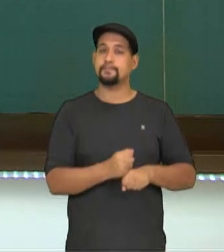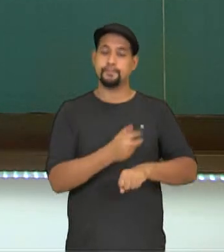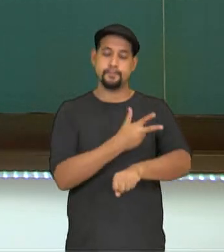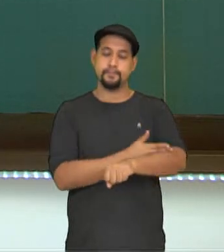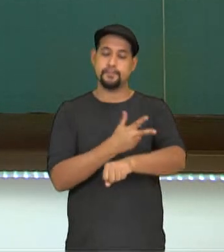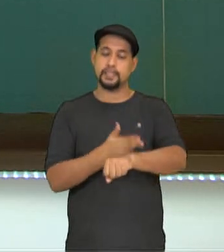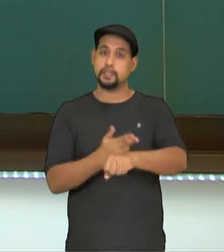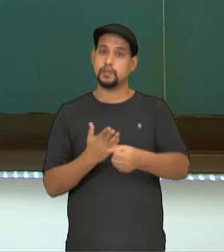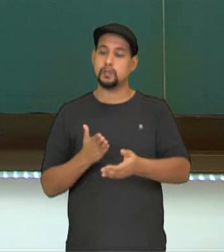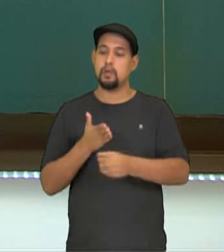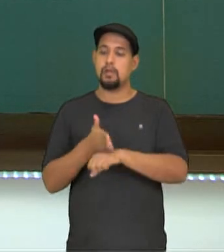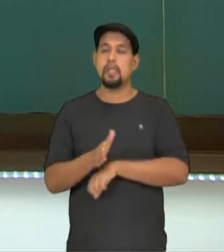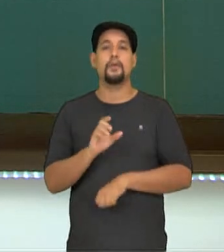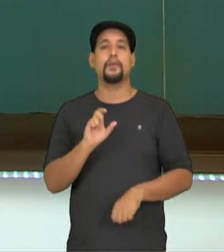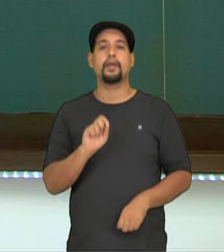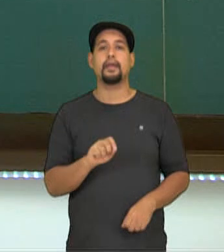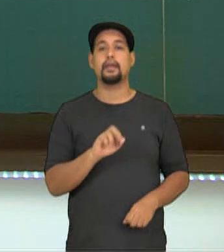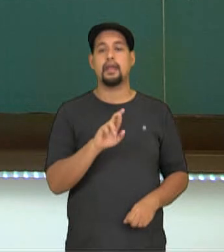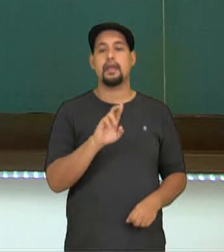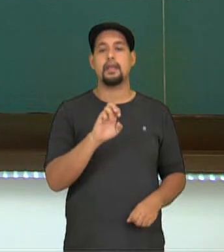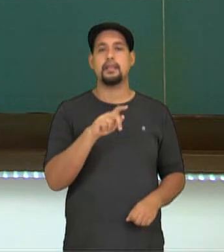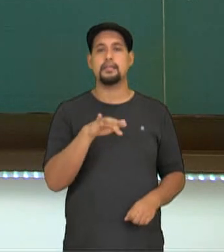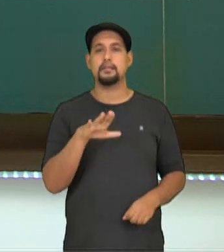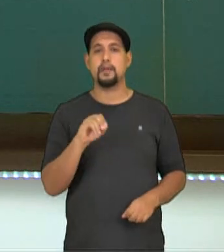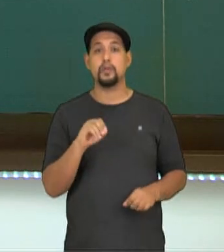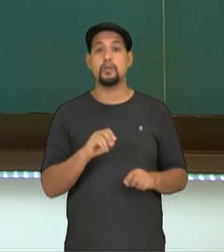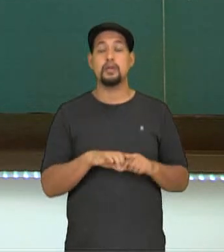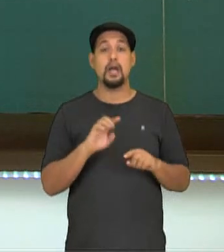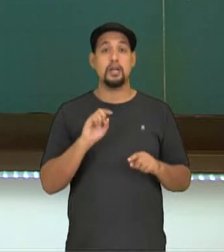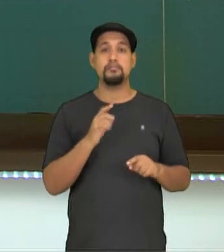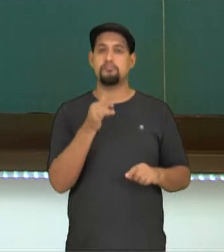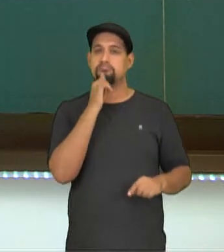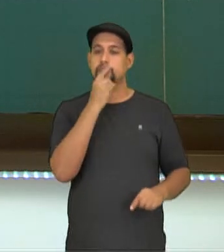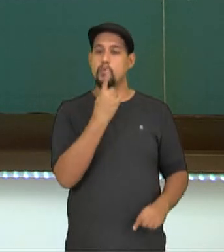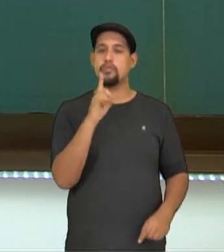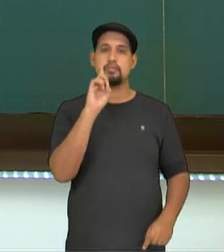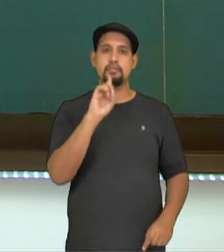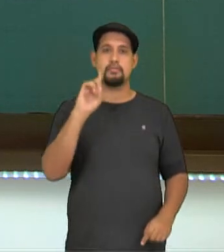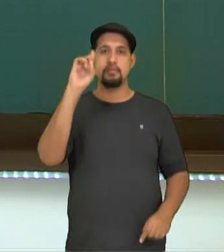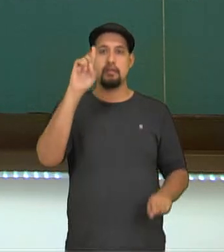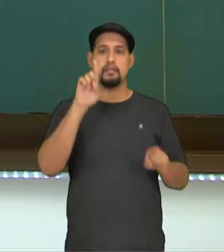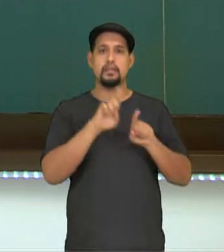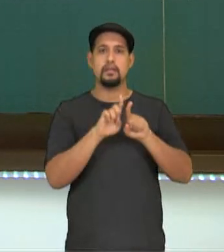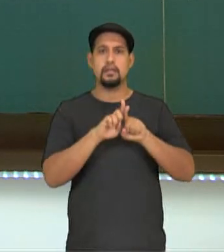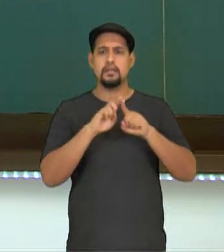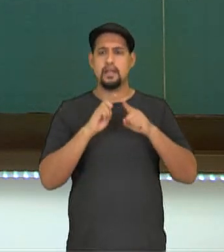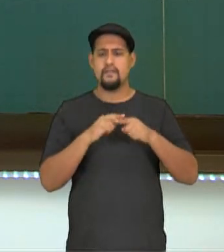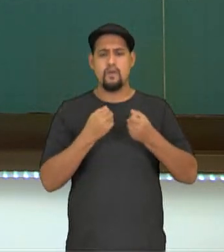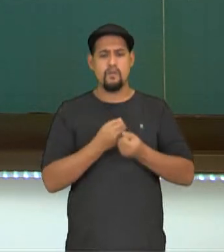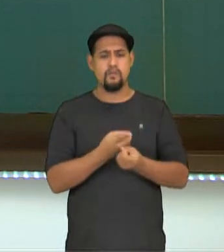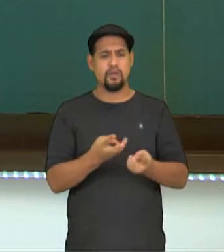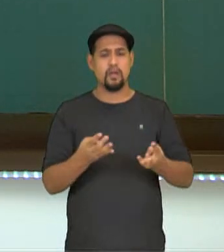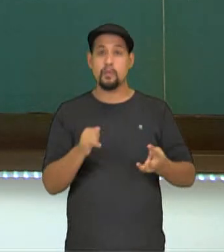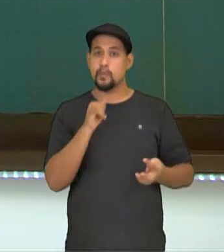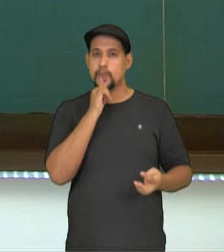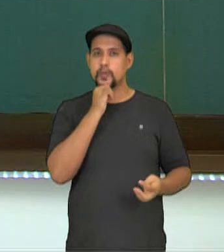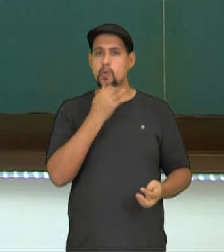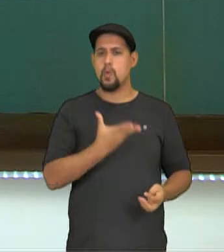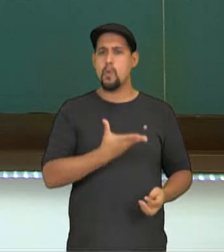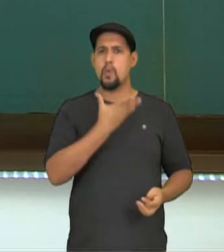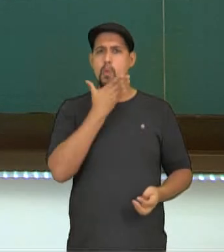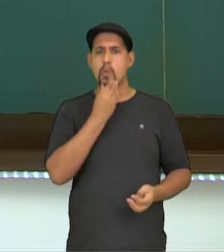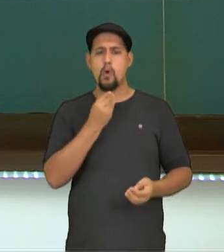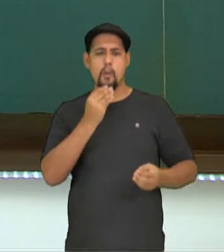no Renascimento. O teocentrismo da Idade Média estava perdendo espaço para o antropocentrismo, onde o homem